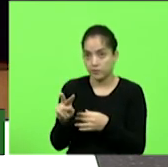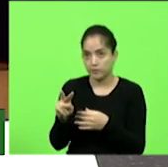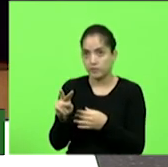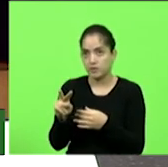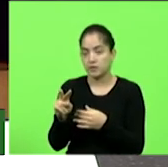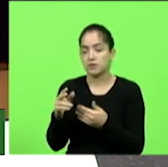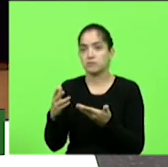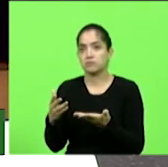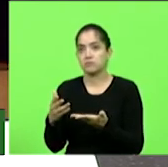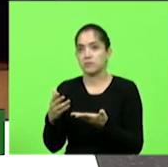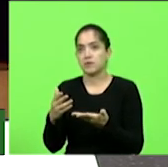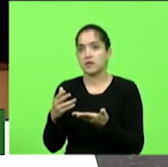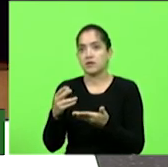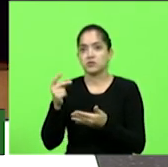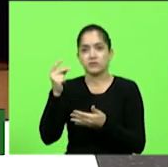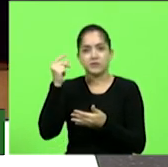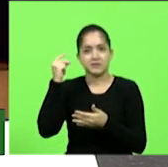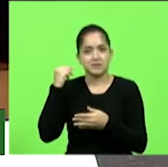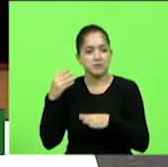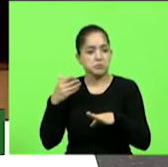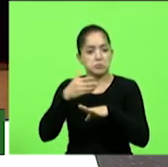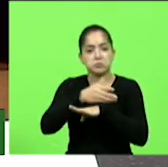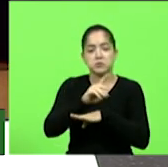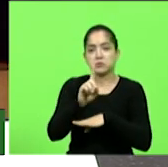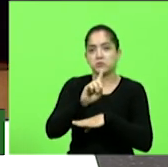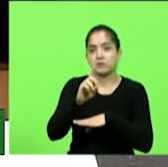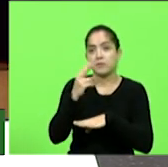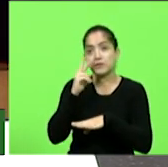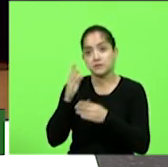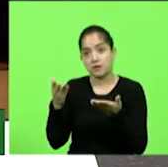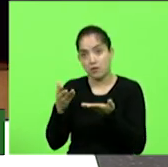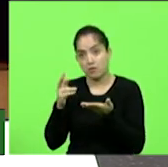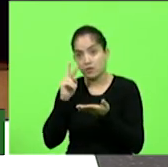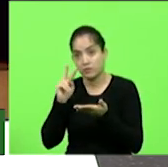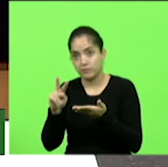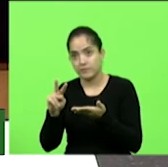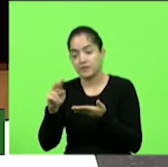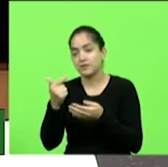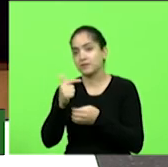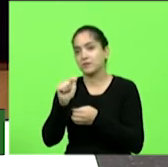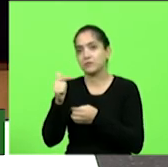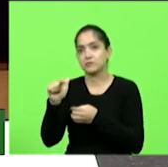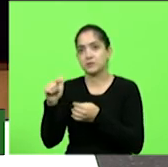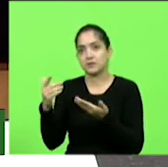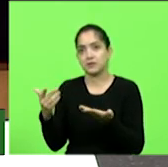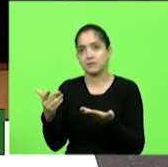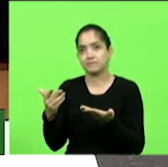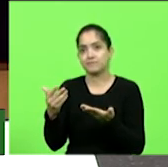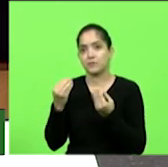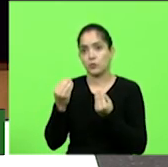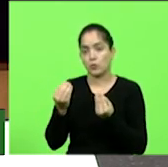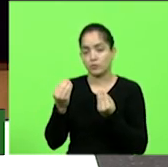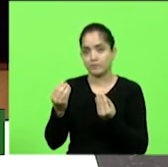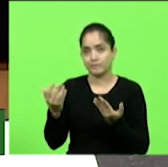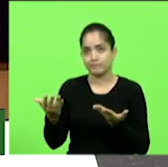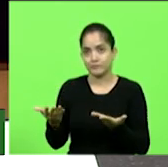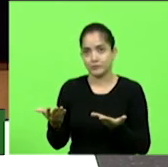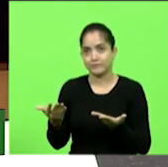algum tempo que eu não passo por lá, estou vendo agora que não tem a ponte, o que é uma omissão